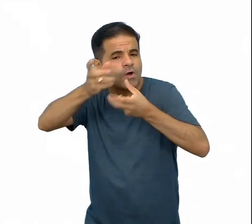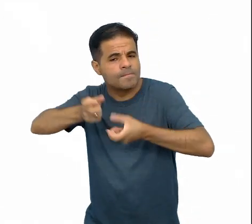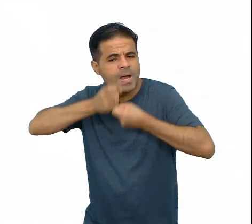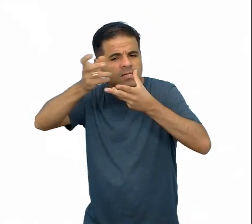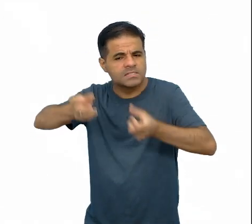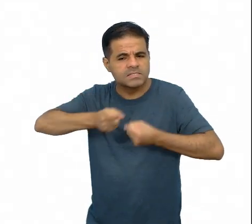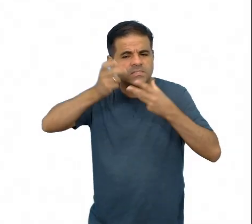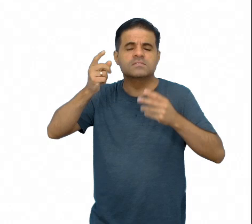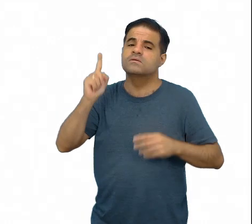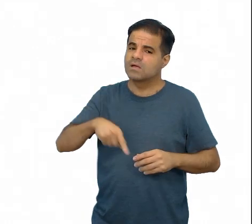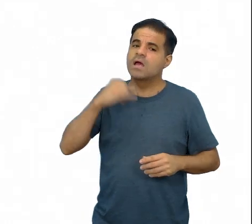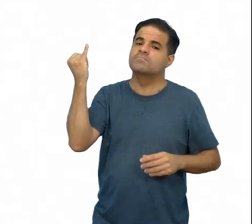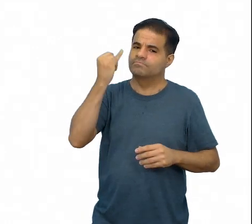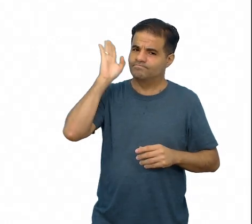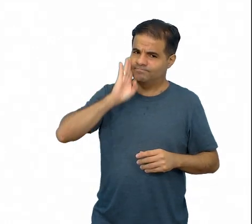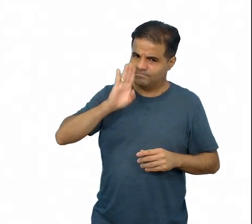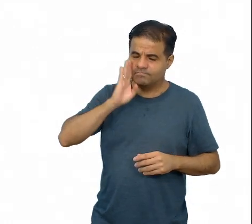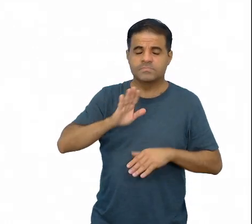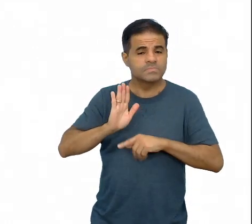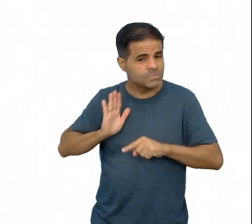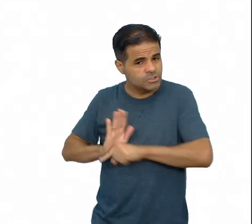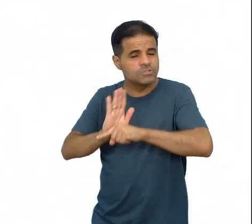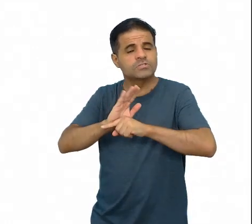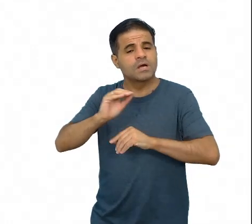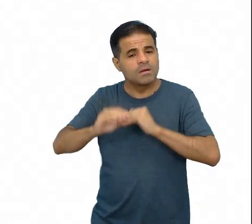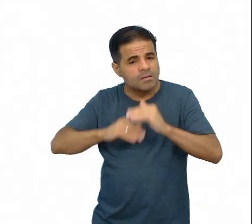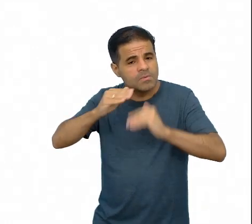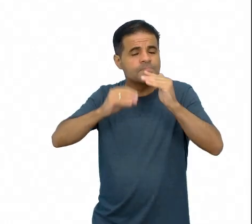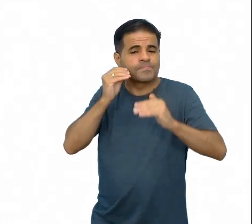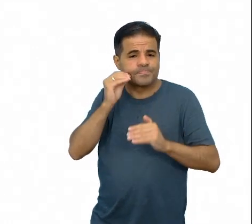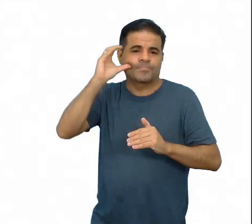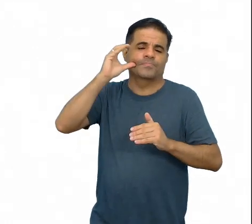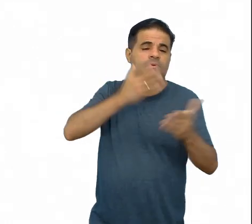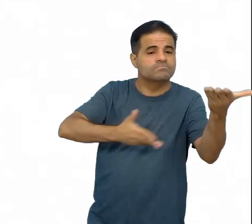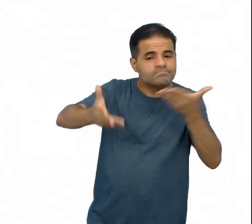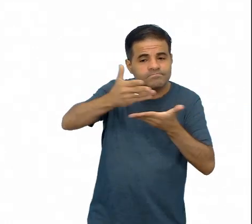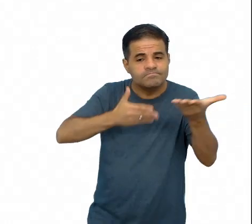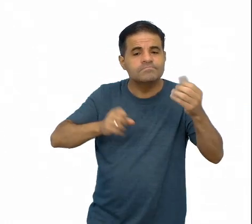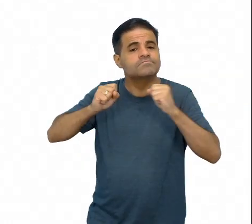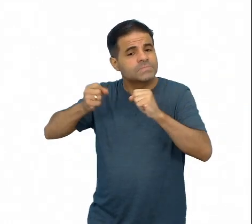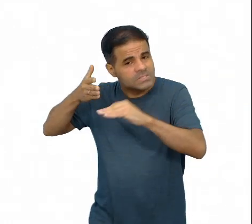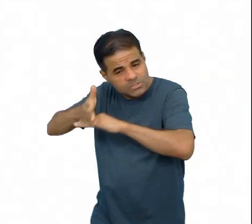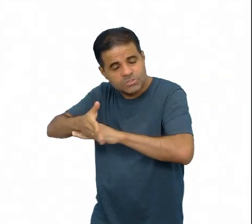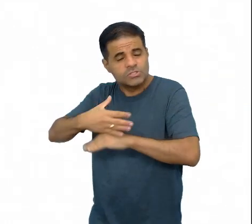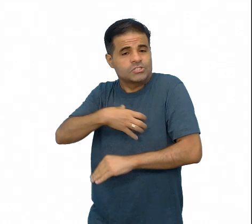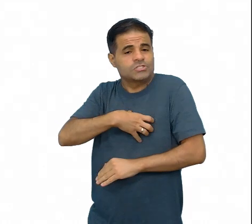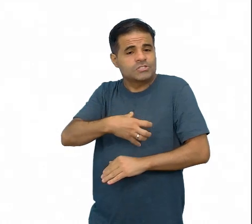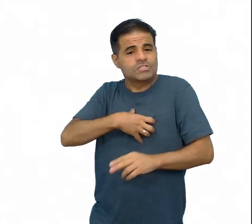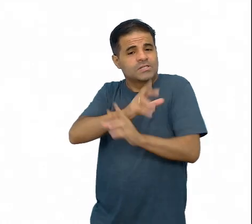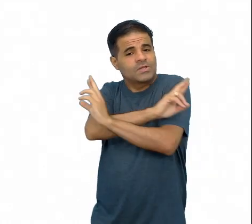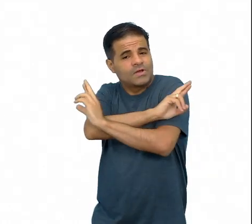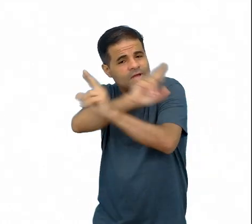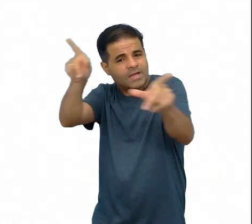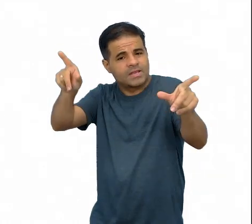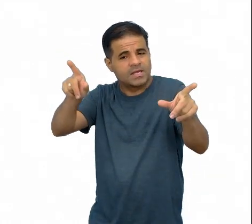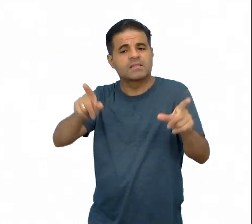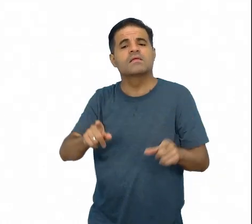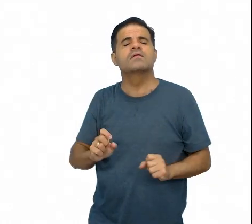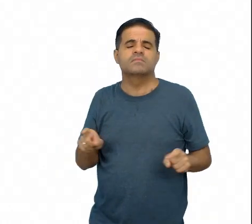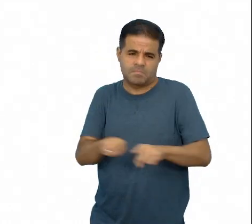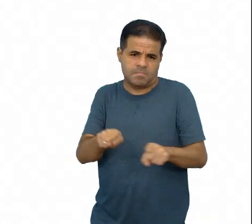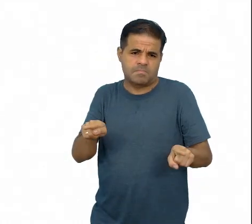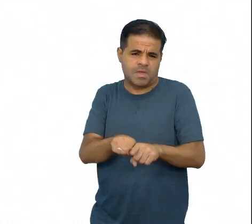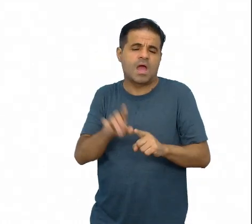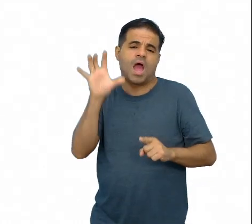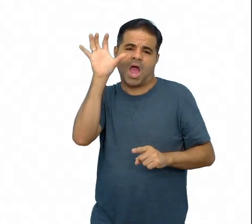que é bacana, que vai enriquecendo o repertório de vocês para atuarem diferente, né, e para